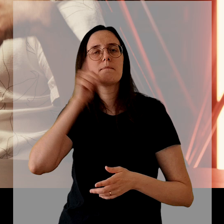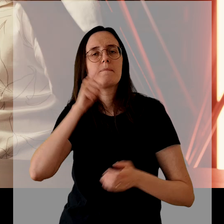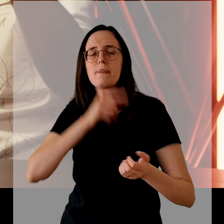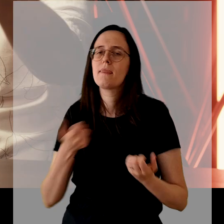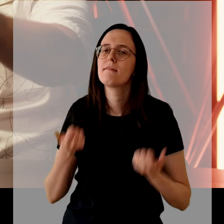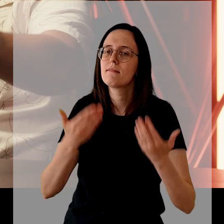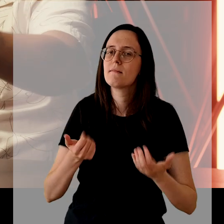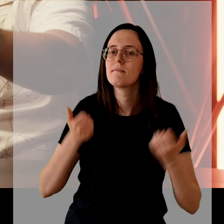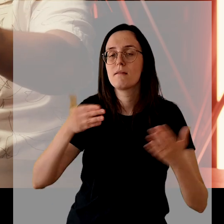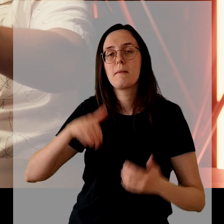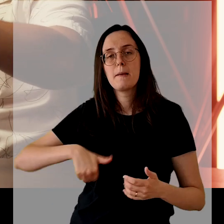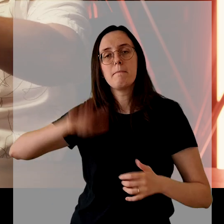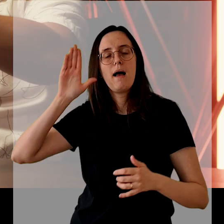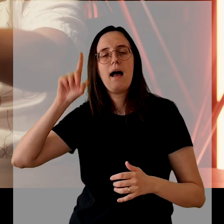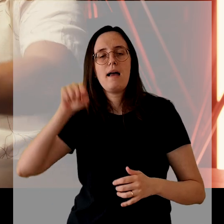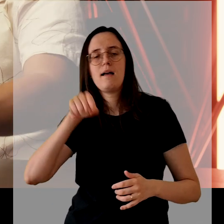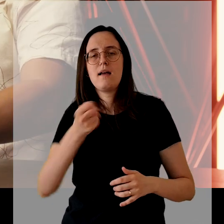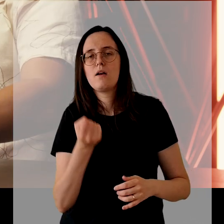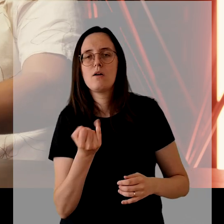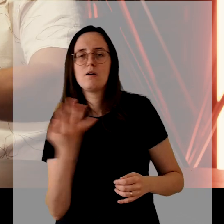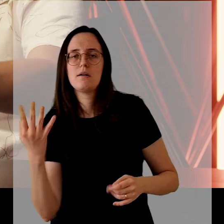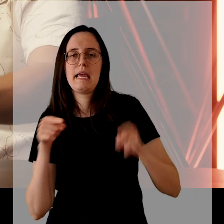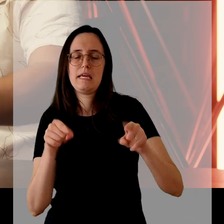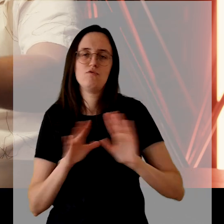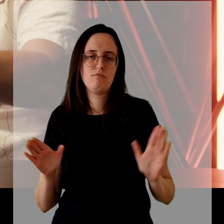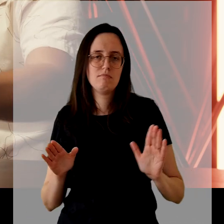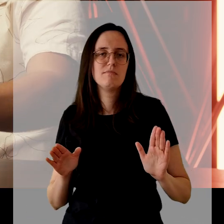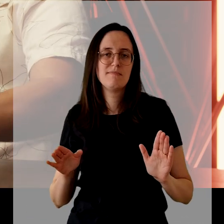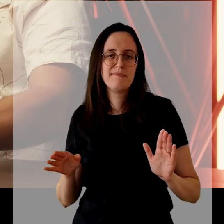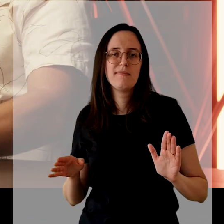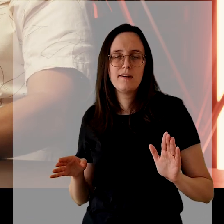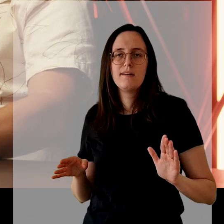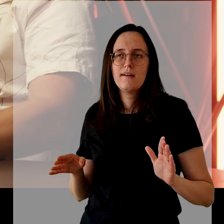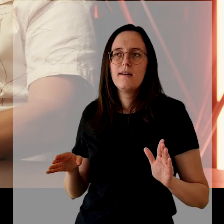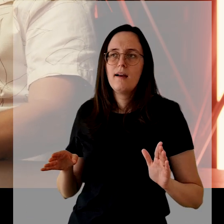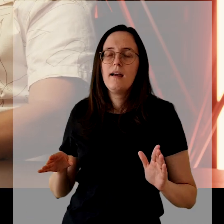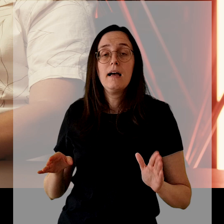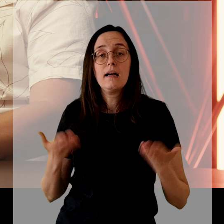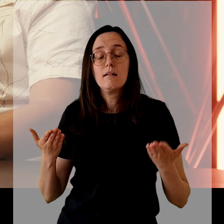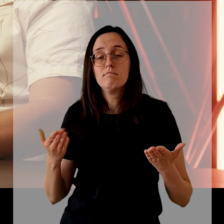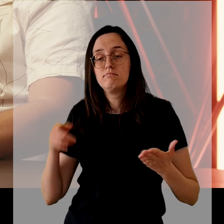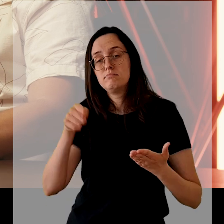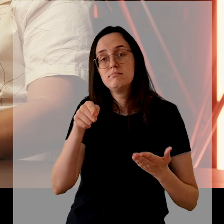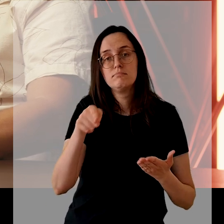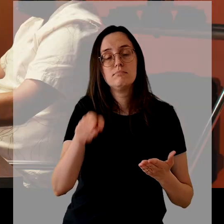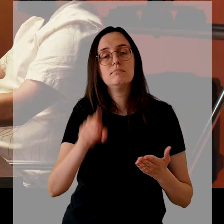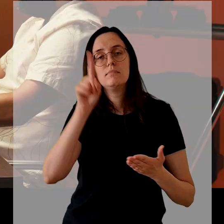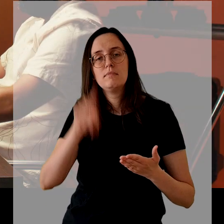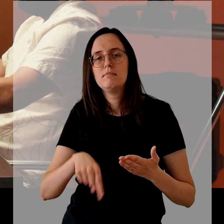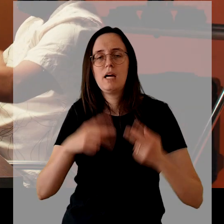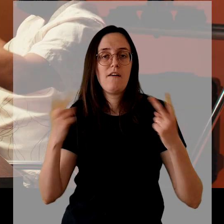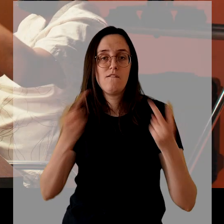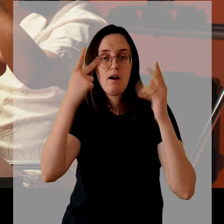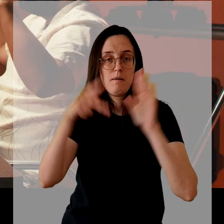conseguiu entregar mais com aquela quantidade X que você tinha, né? Então, o contracapa é um